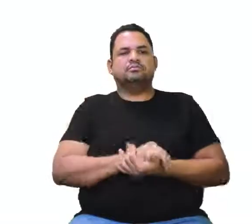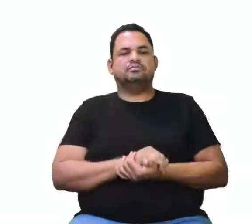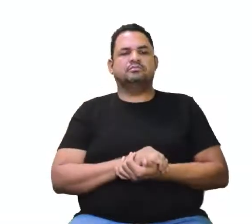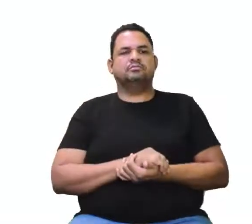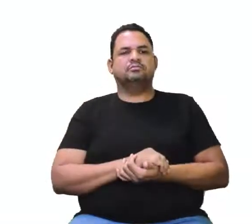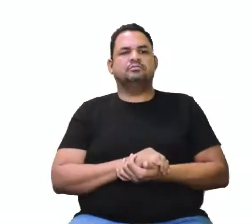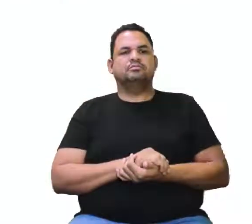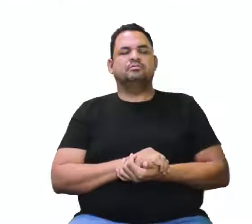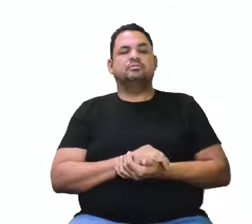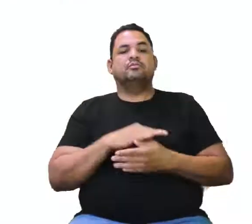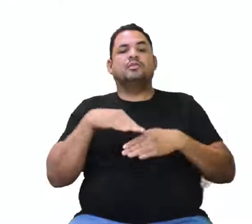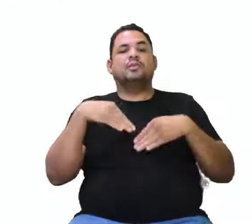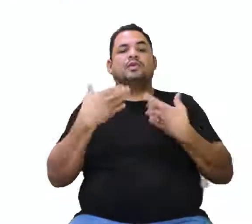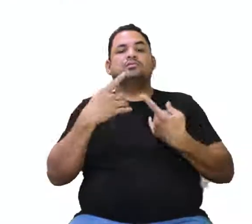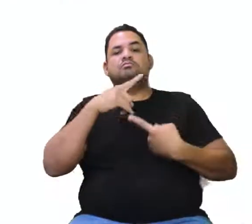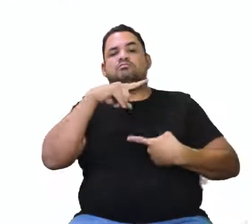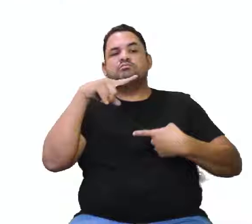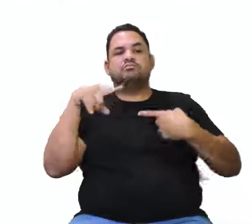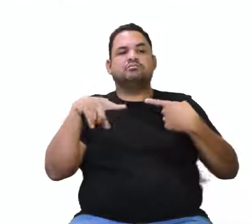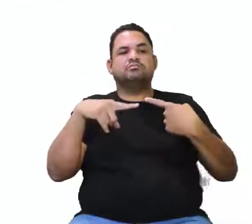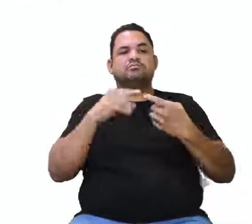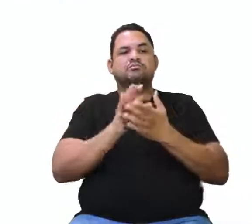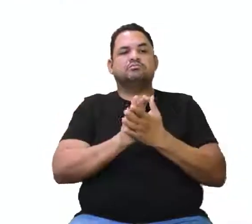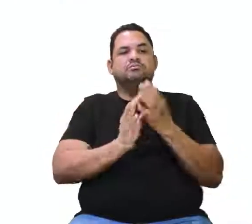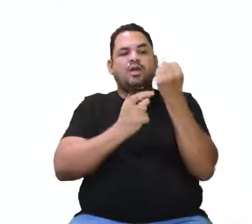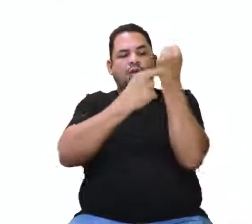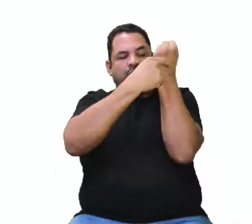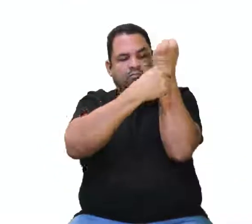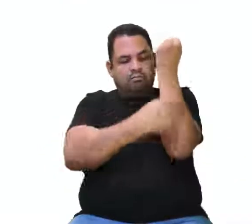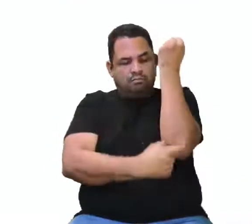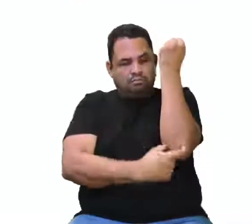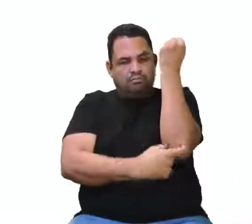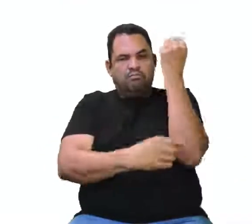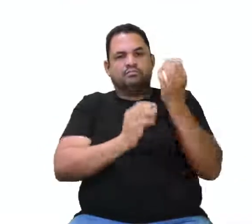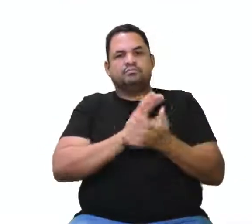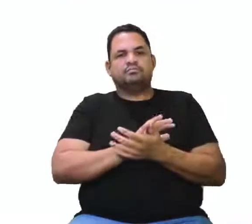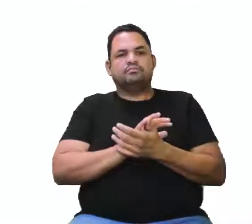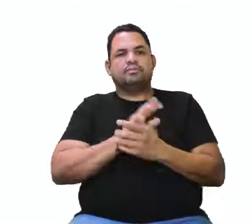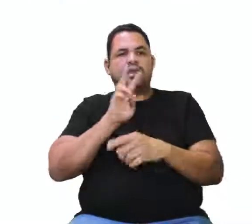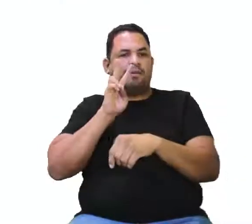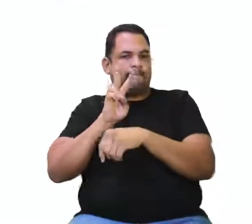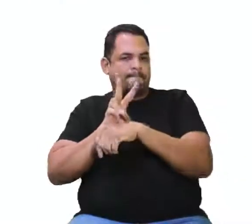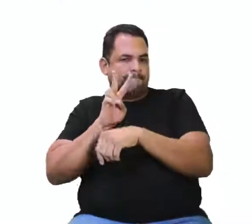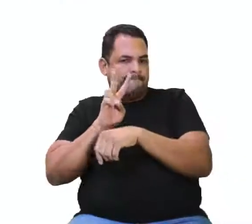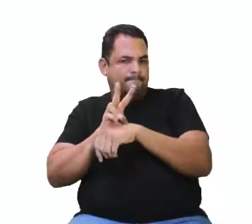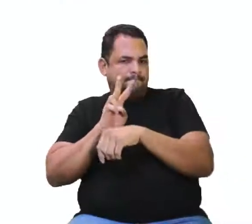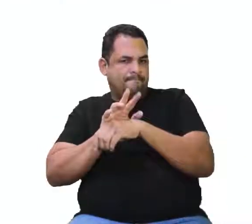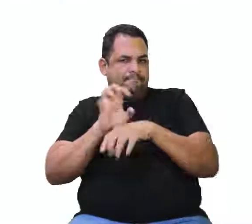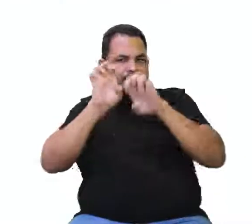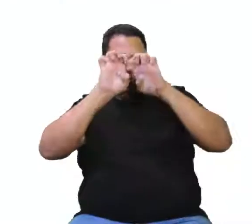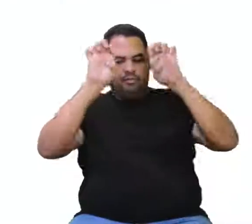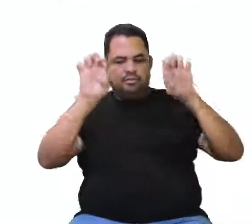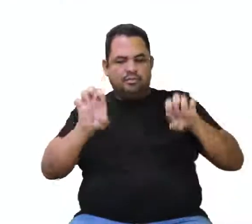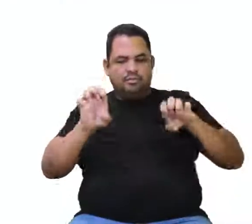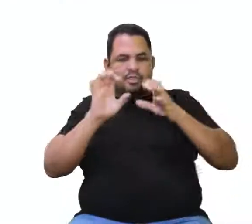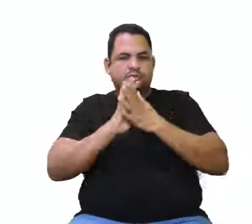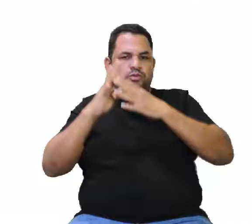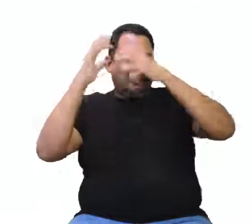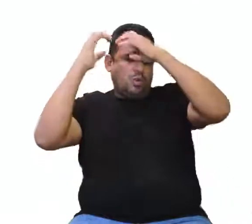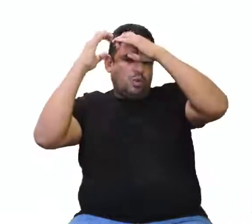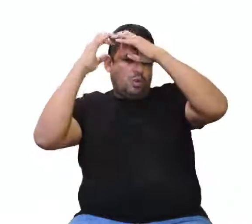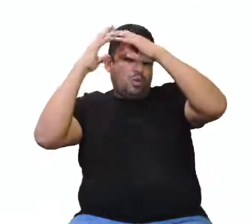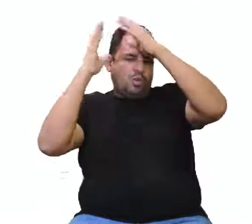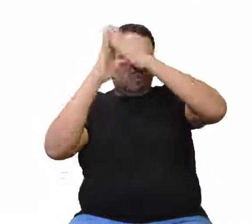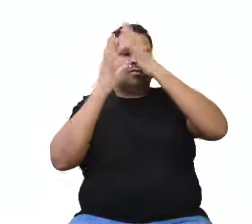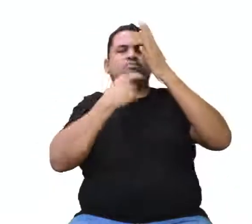quê? Qual que é a função, né, então, dessa coluna, professora Iris? Proteger as estruturas neurais, né,